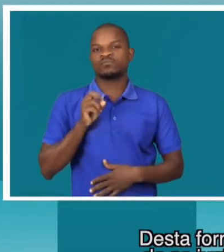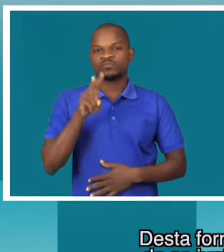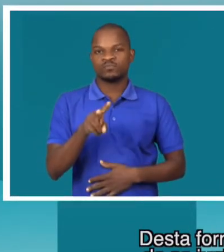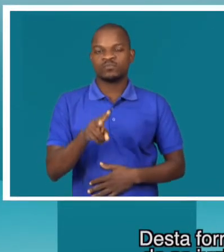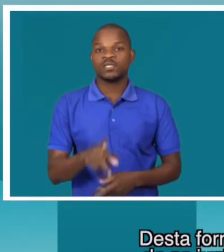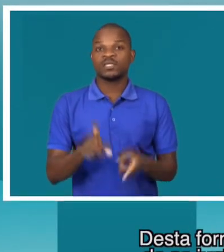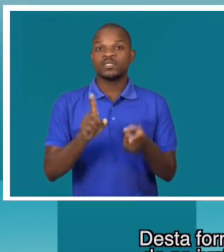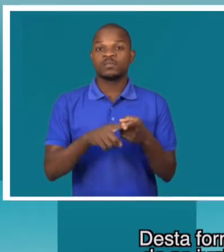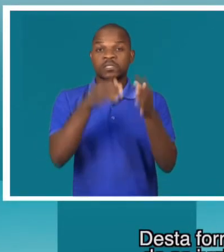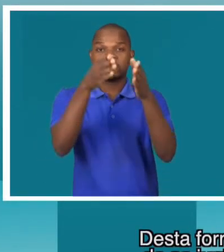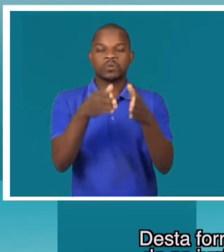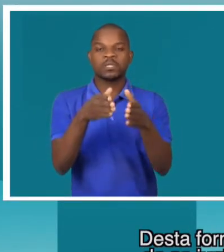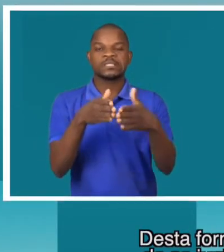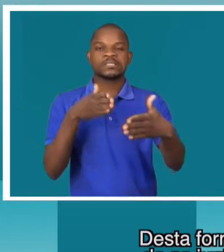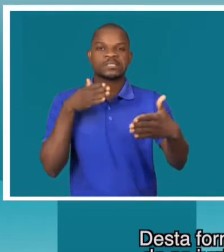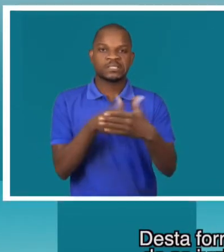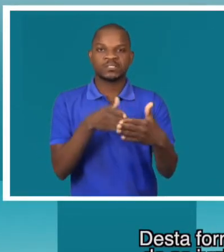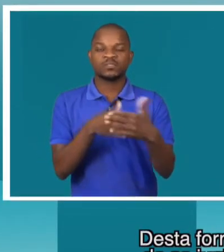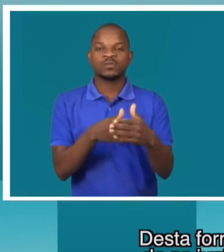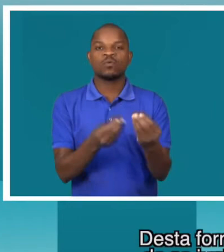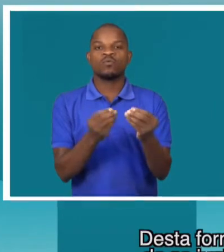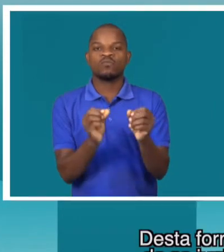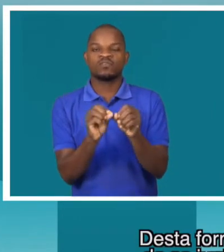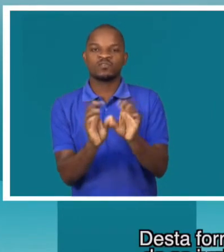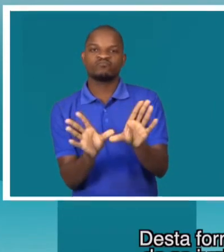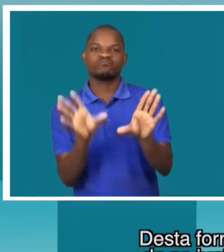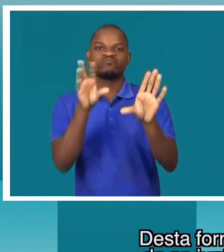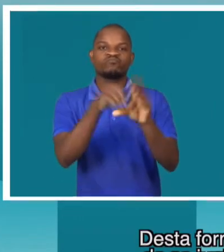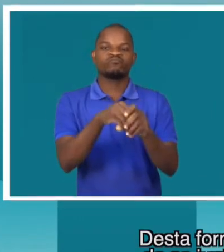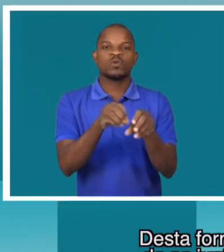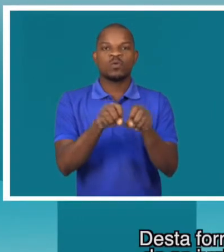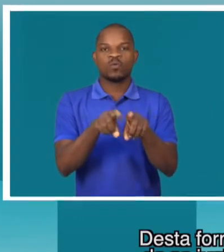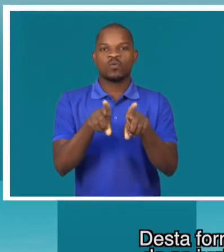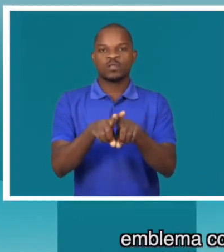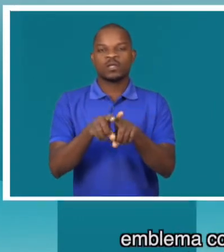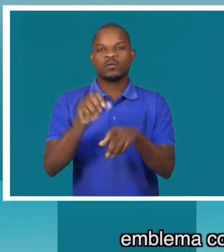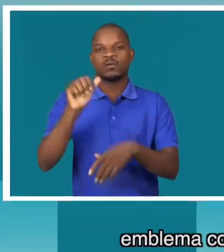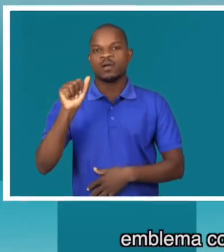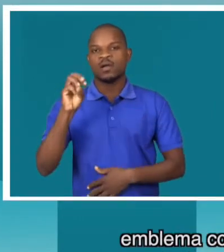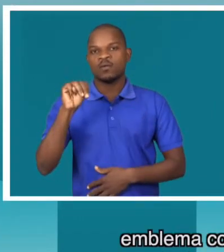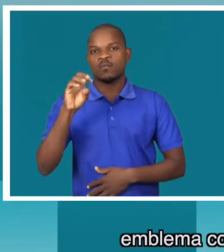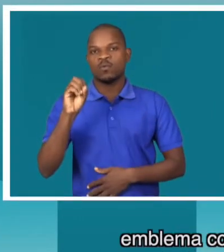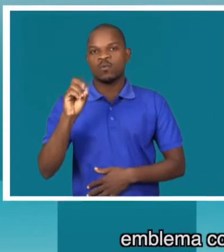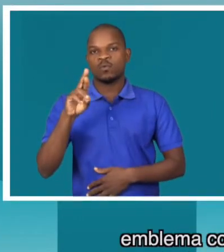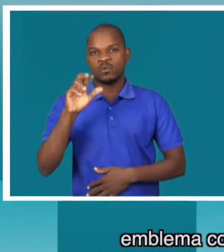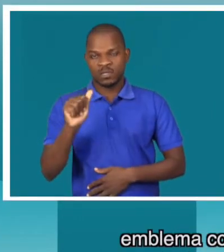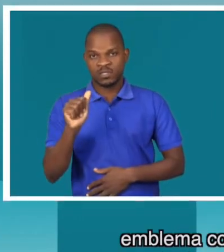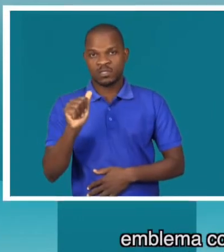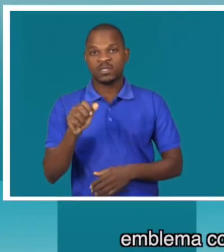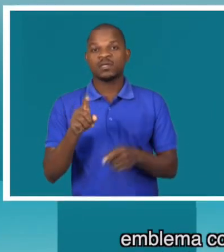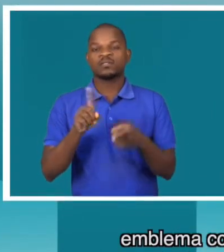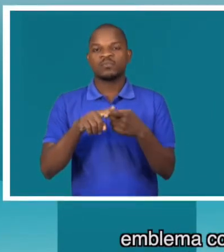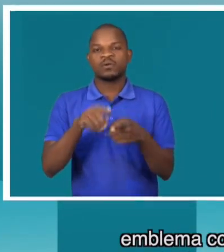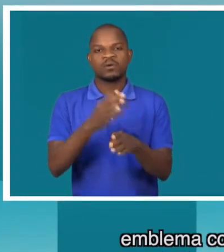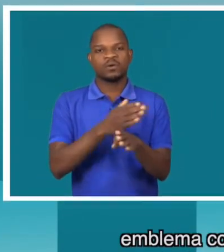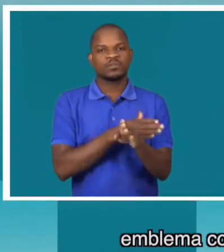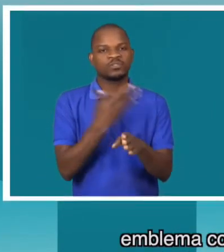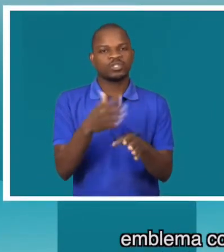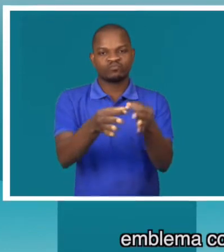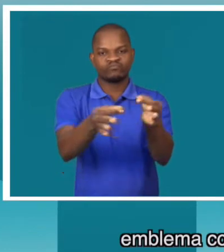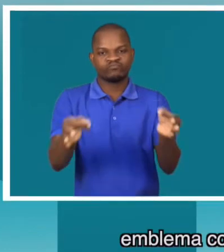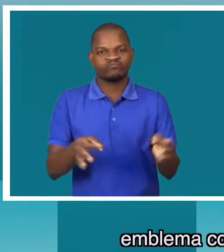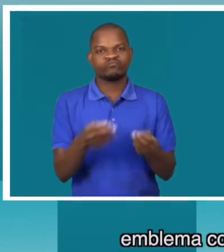está impossibilitado de se juntar aos colegas do Amora Futebol Clube, emblema com o qual tem o contrato